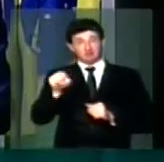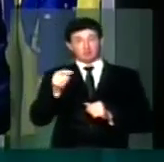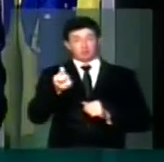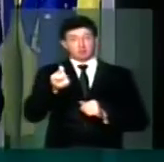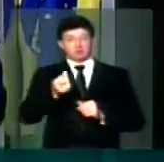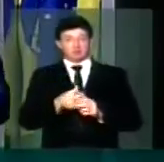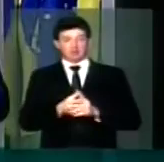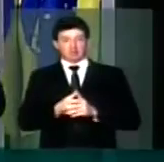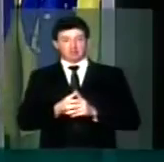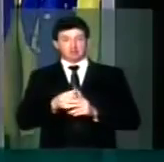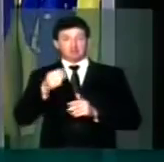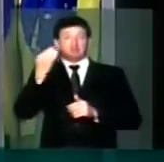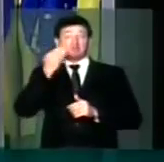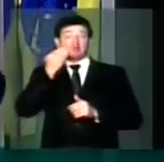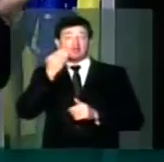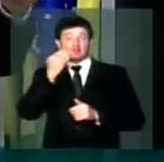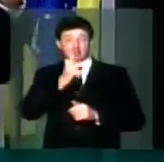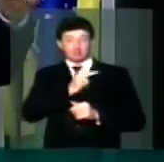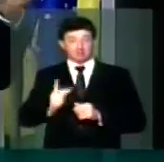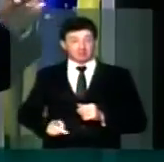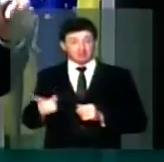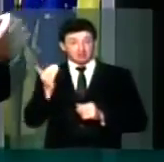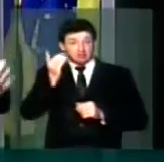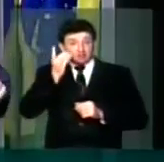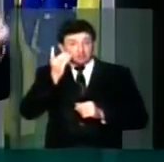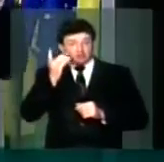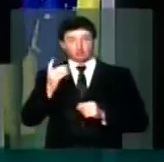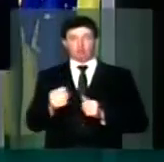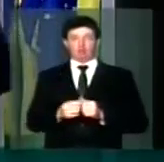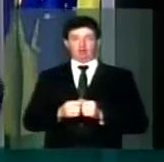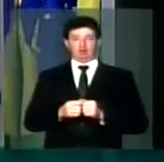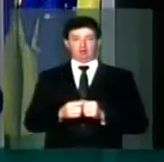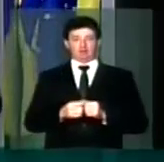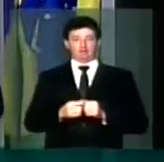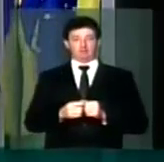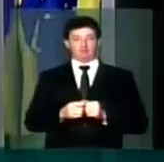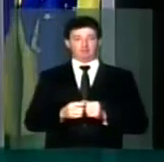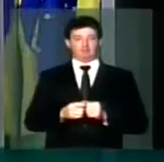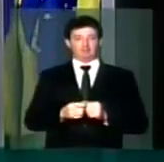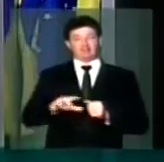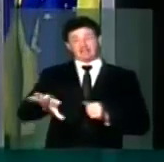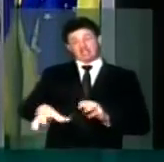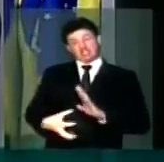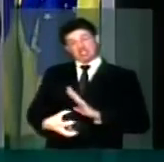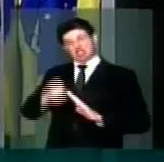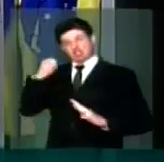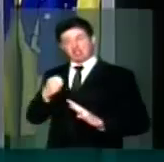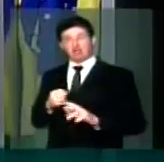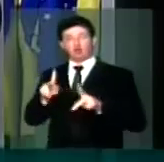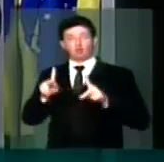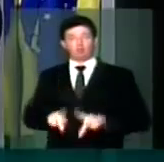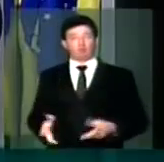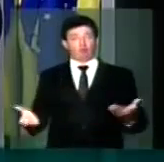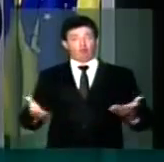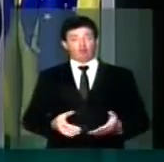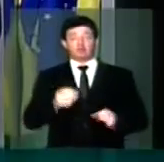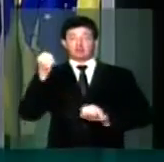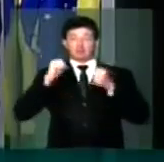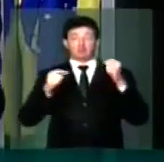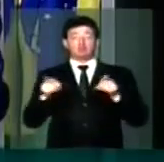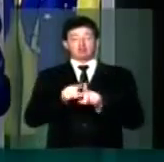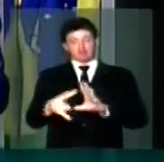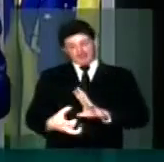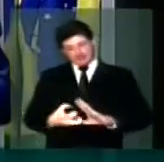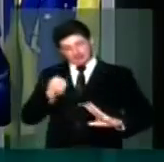20,6 bilhões que a presidente procura e arranca do trabalhador brasileiro e do setor